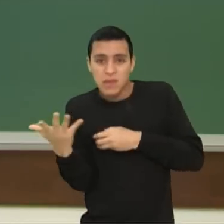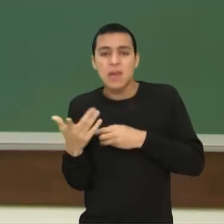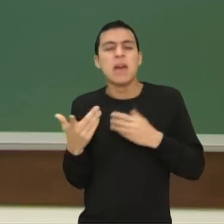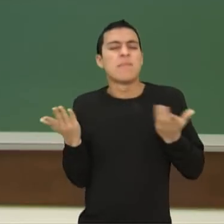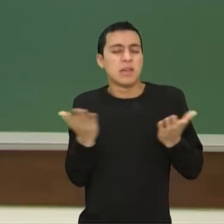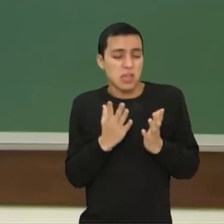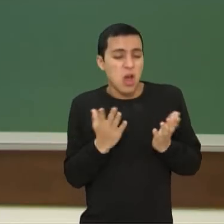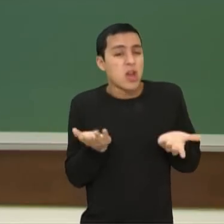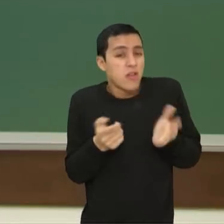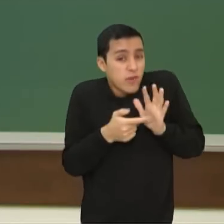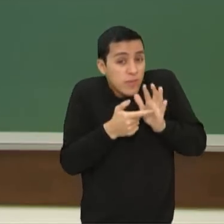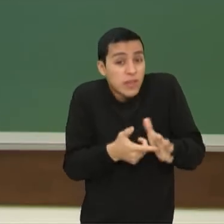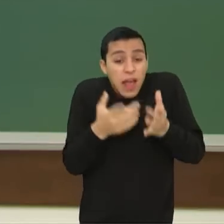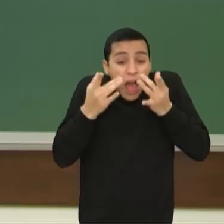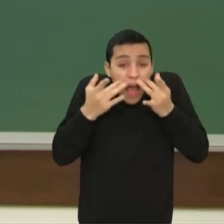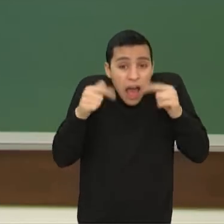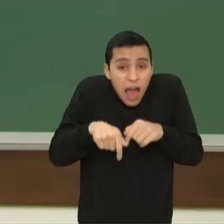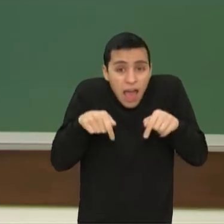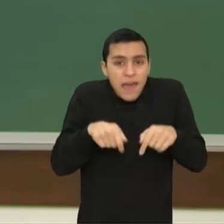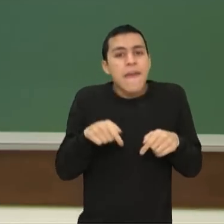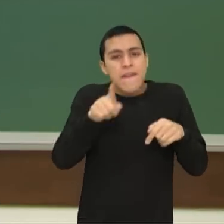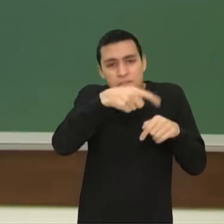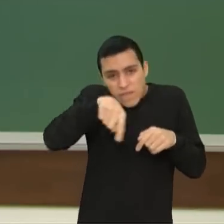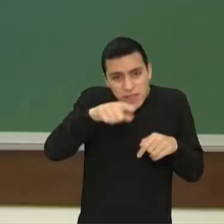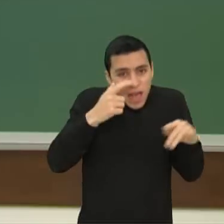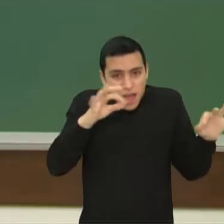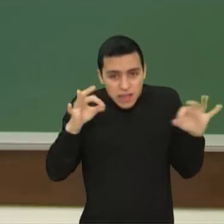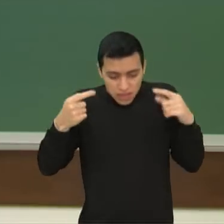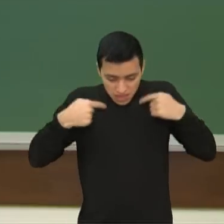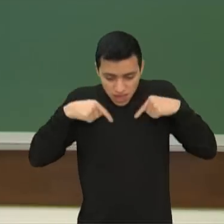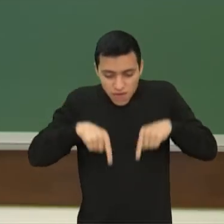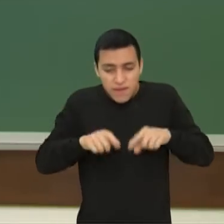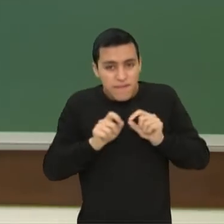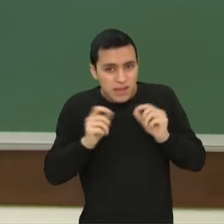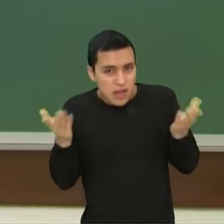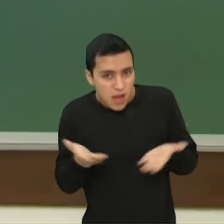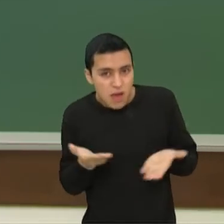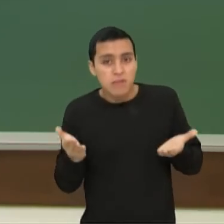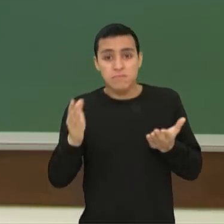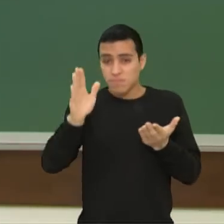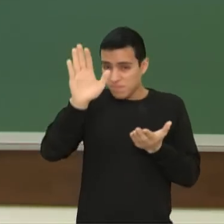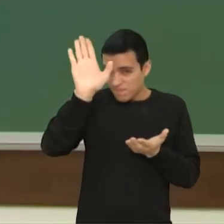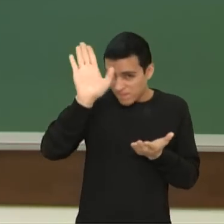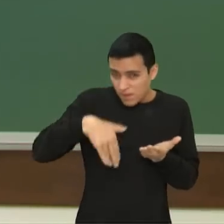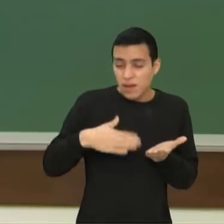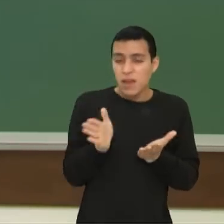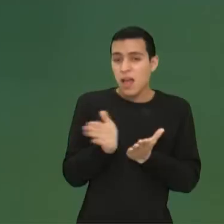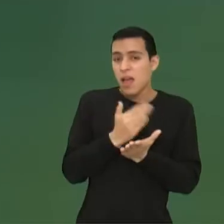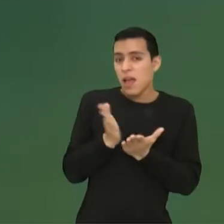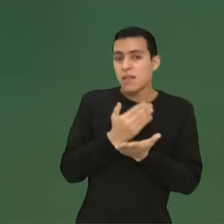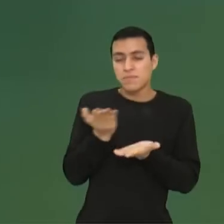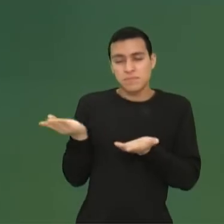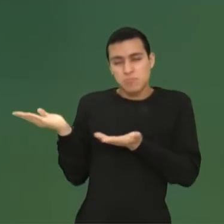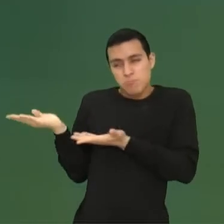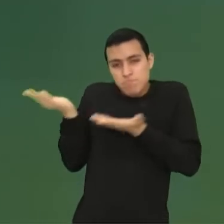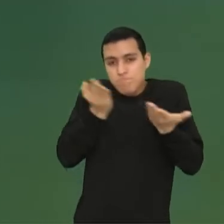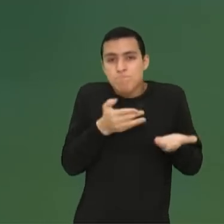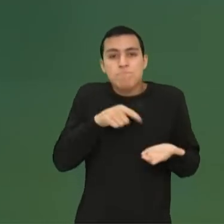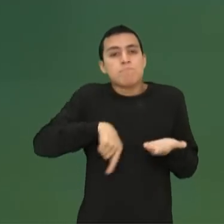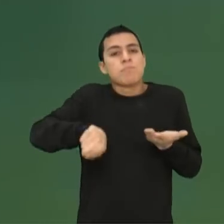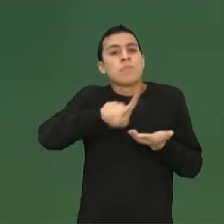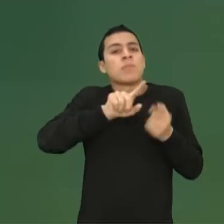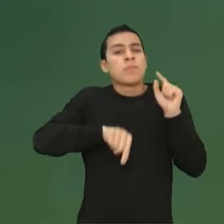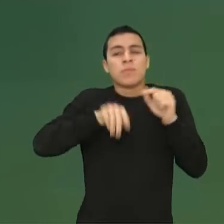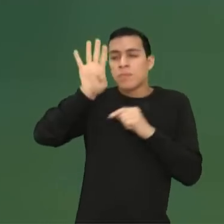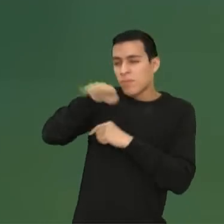eu vou fazer ao vivo aqui com vocês, vocês vão acompanhar comigo da casa de vocês. Então vamos pegar nosso caderno? Olha o que eu trouxe para vocês.